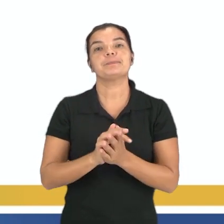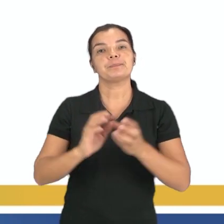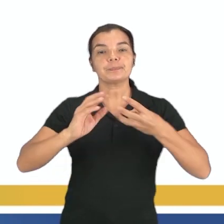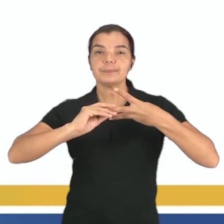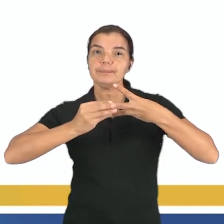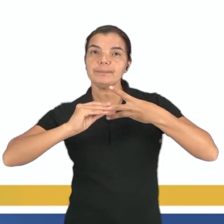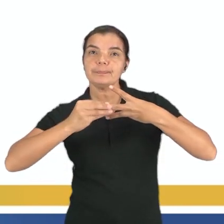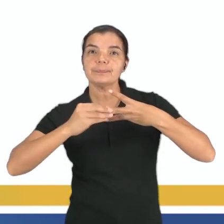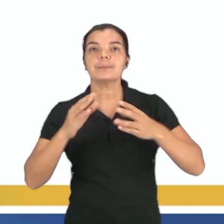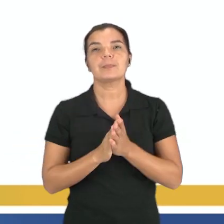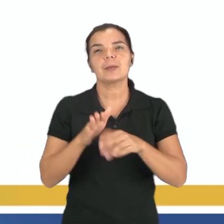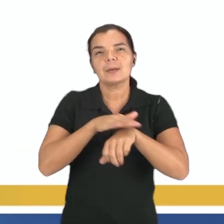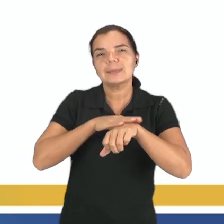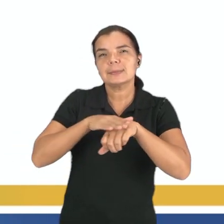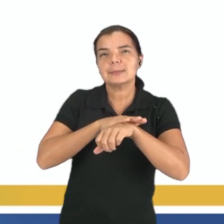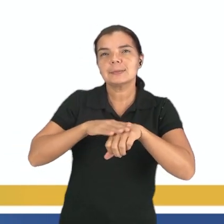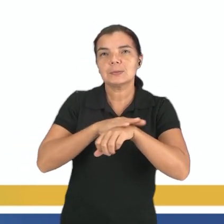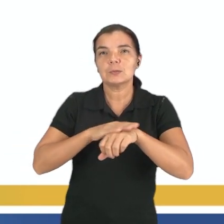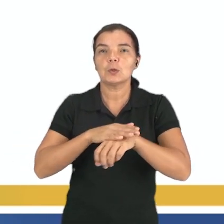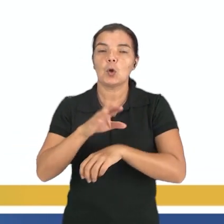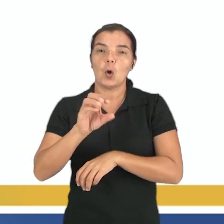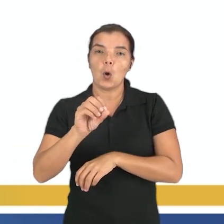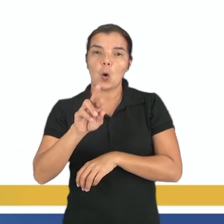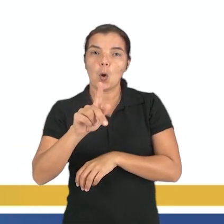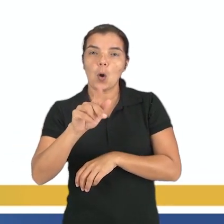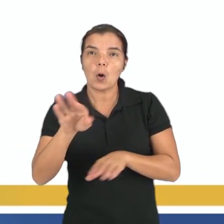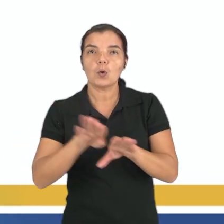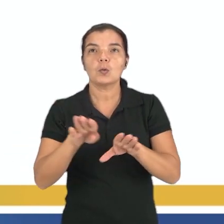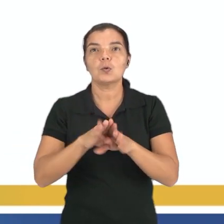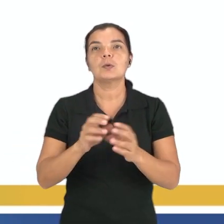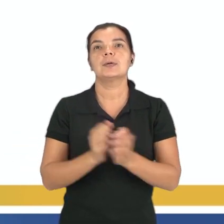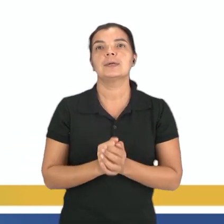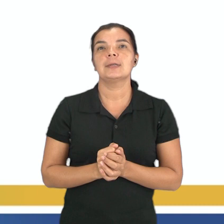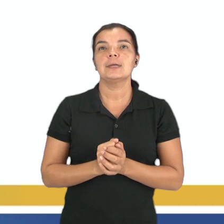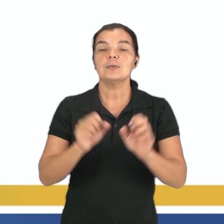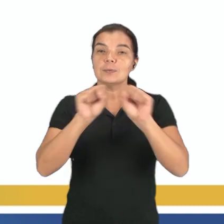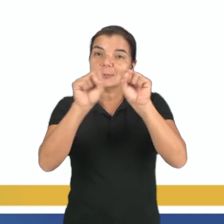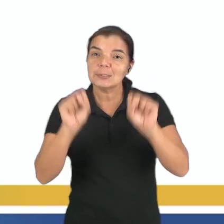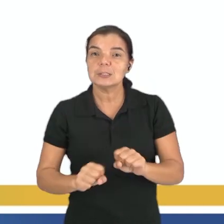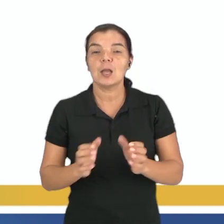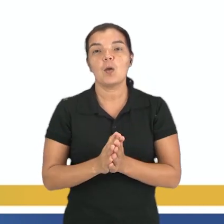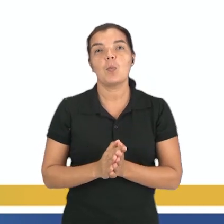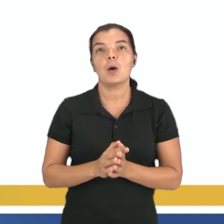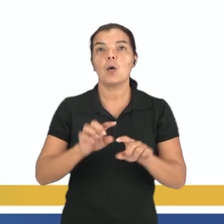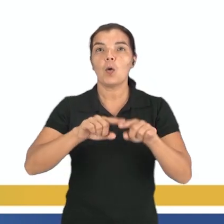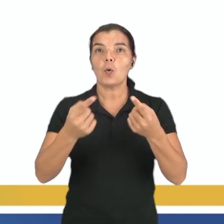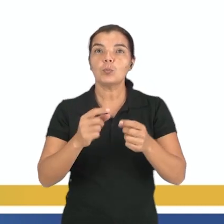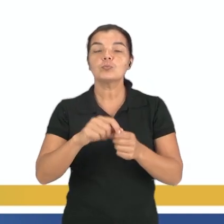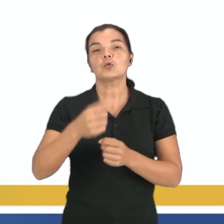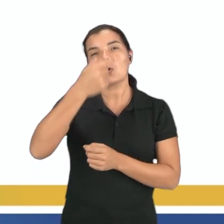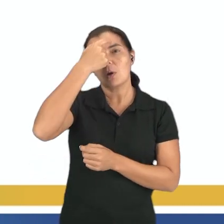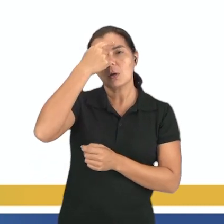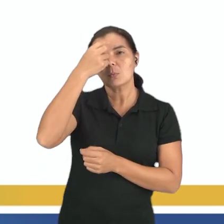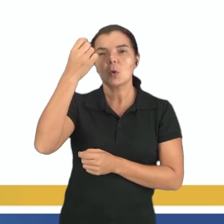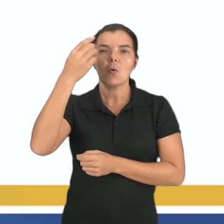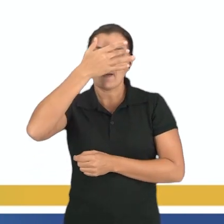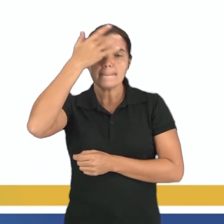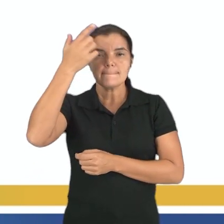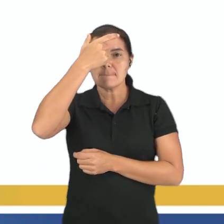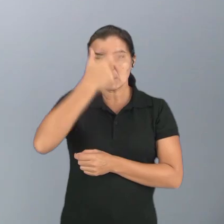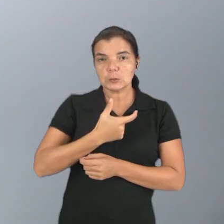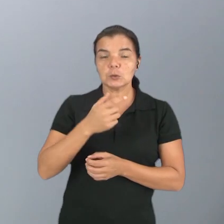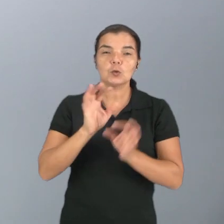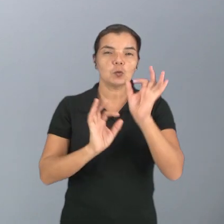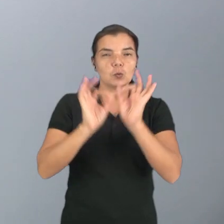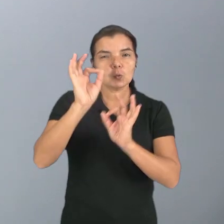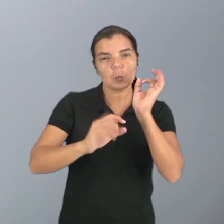célula, tecido, órgão, sistema e, por último, um organismo ou indivíduo. Ou seja, para que eu tenha a